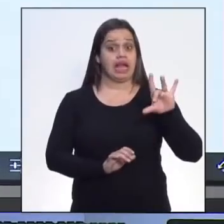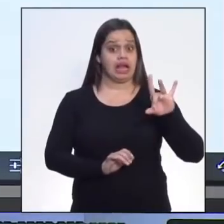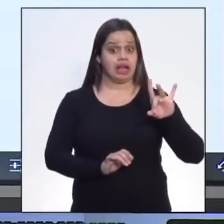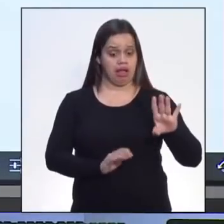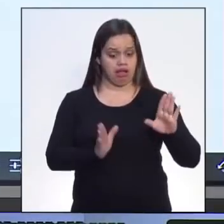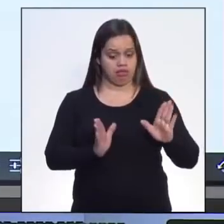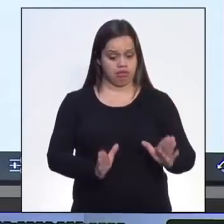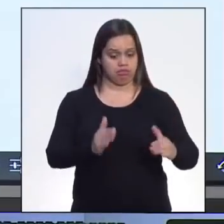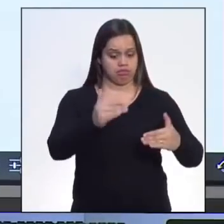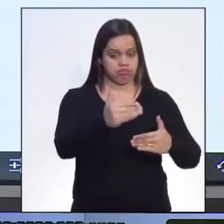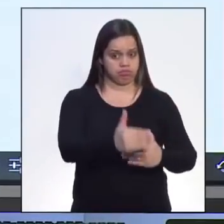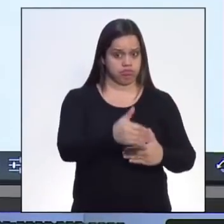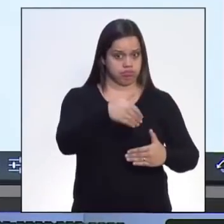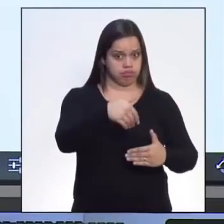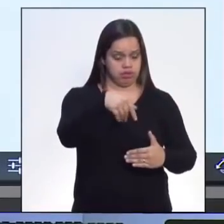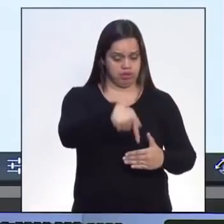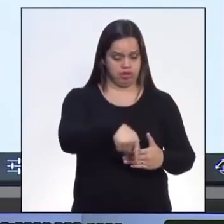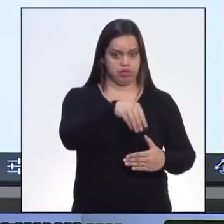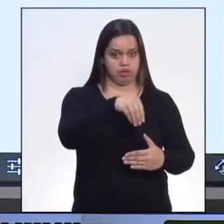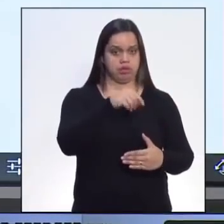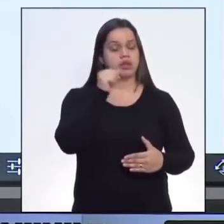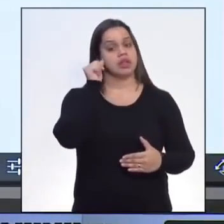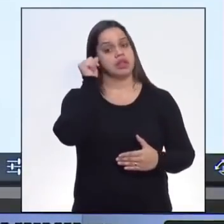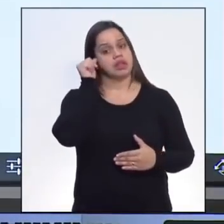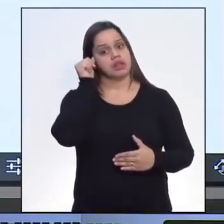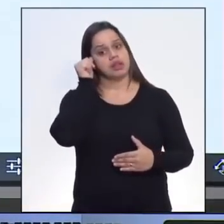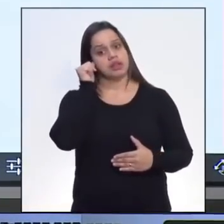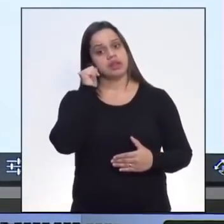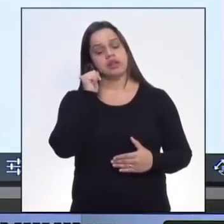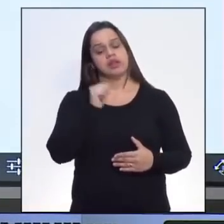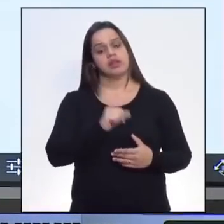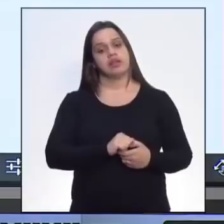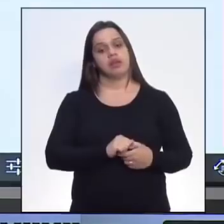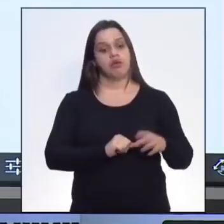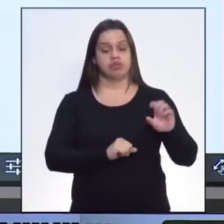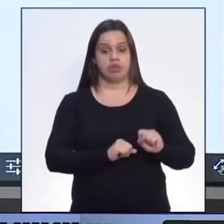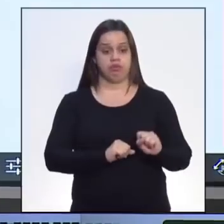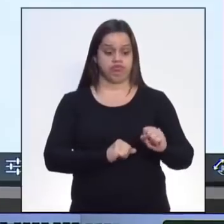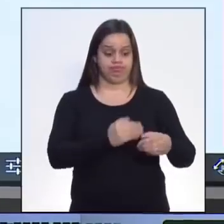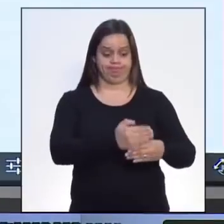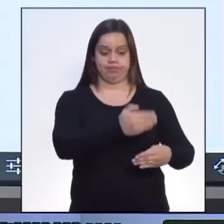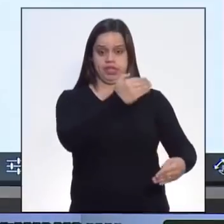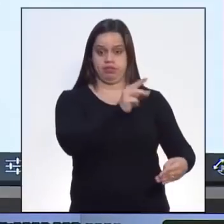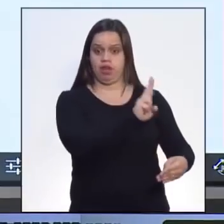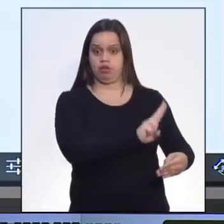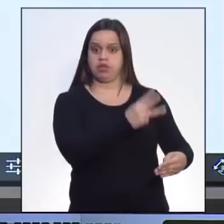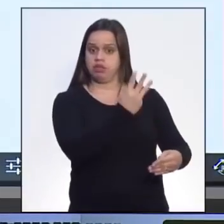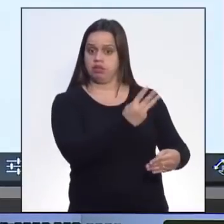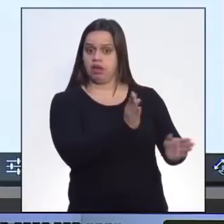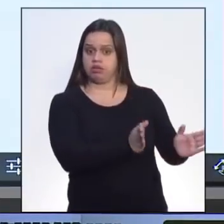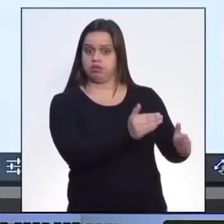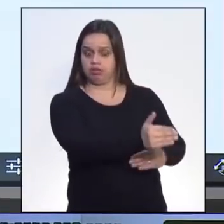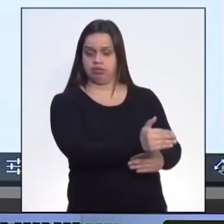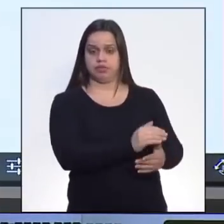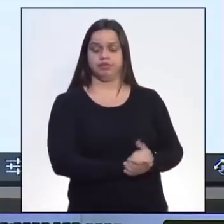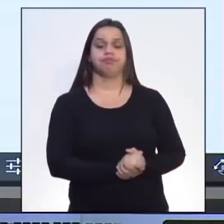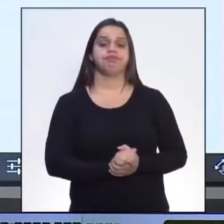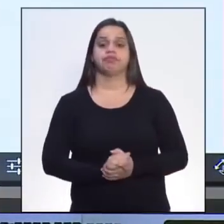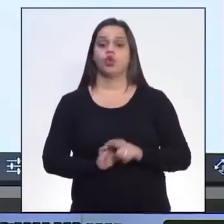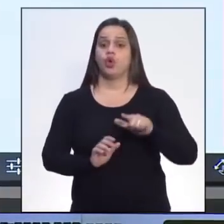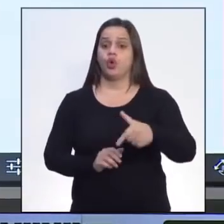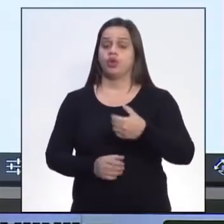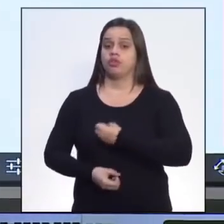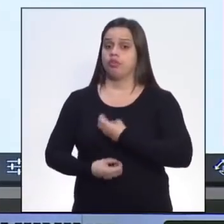então, vamos lá, eu tenho 3 latas para cada parede. Outra informação que eu tenho,